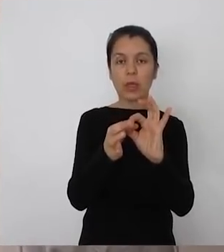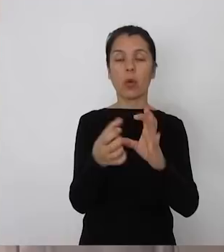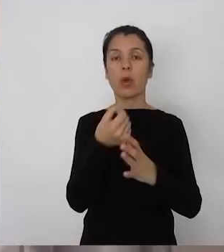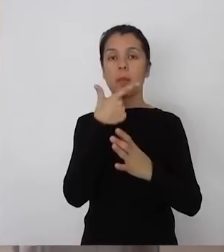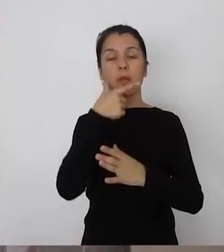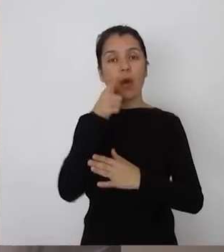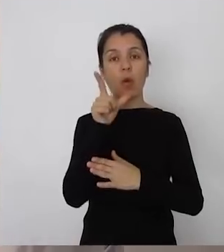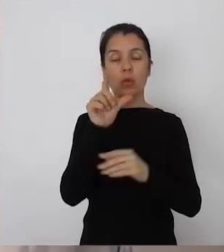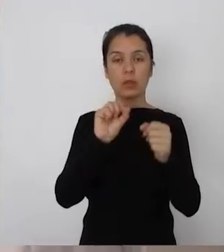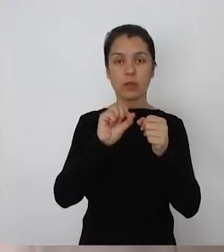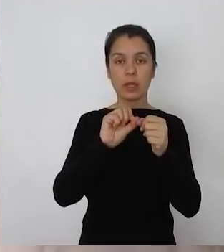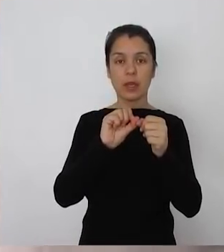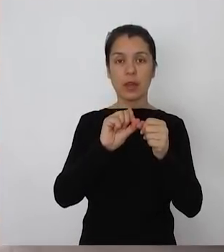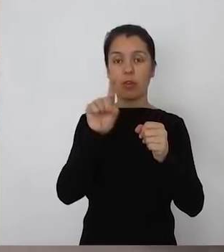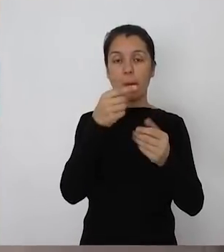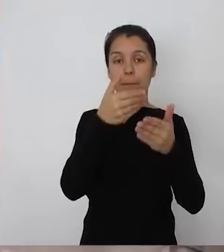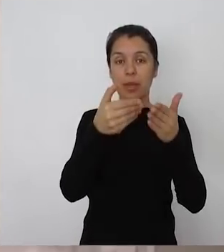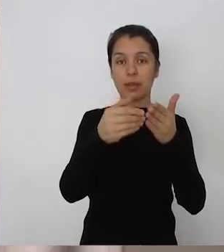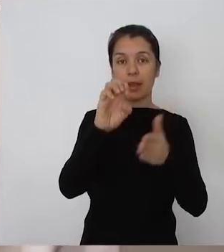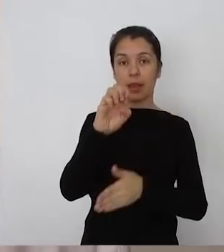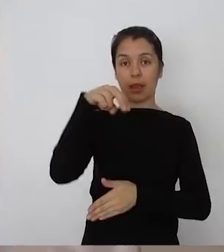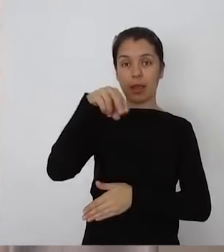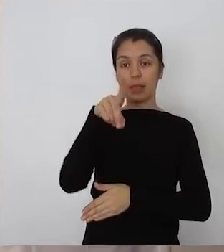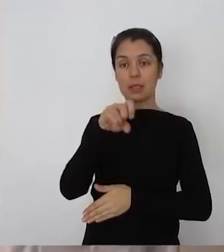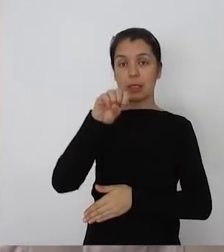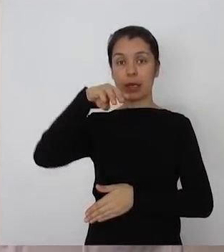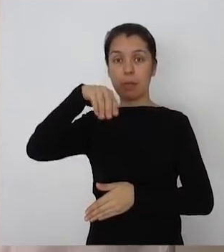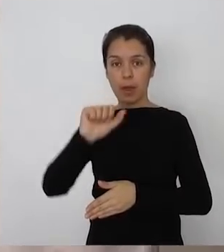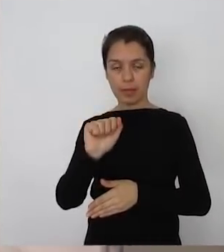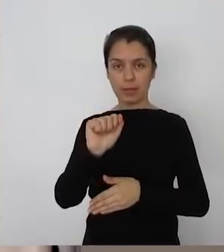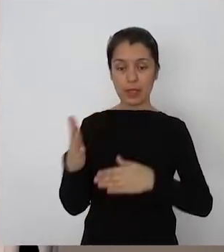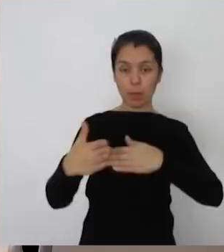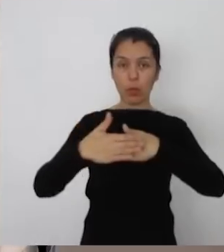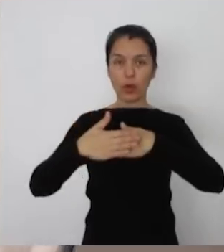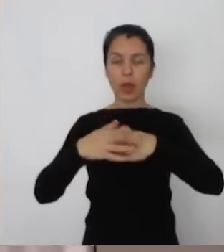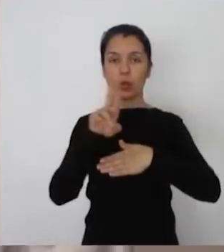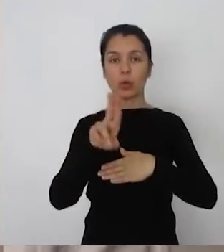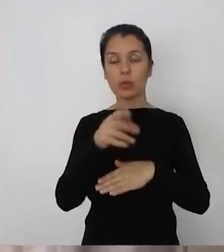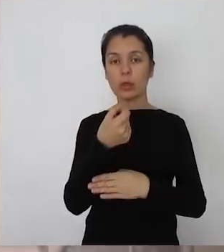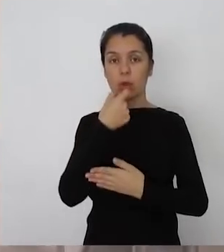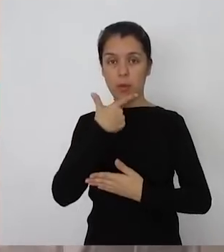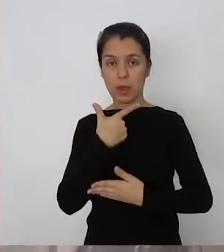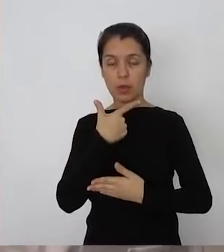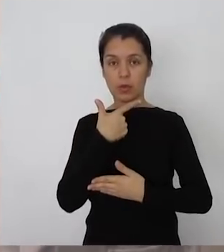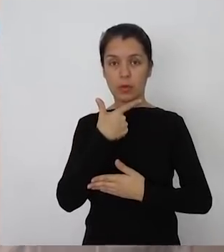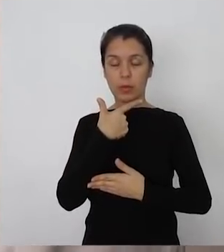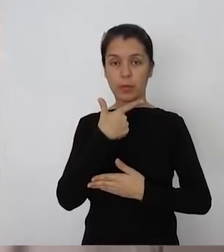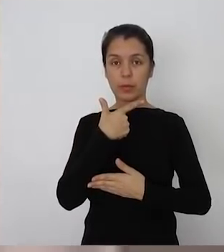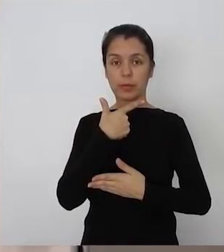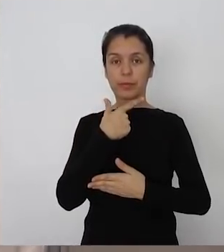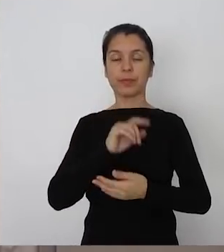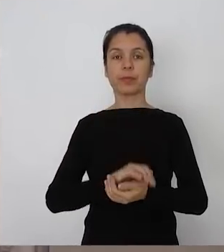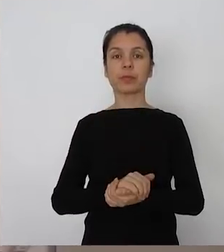impulsividade, induz o sono. Então por quê? Porque elas não controlam a dopamina. E esses remédios são específicos para a dopamina, tá?